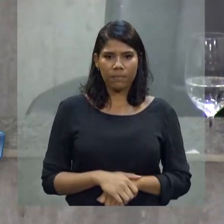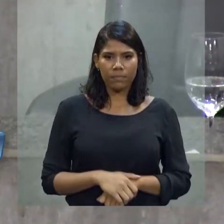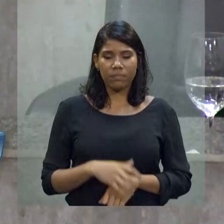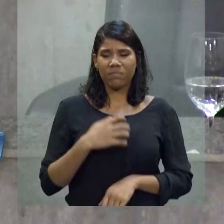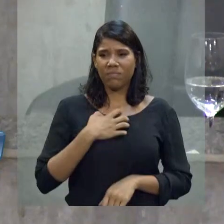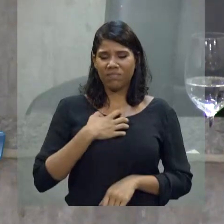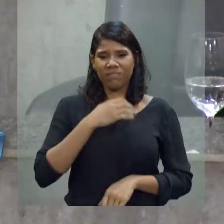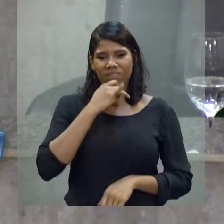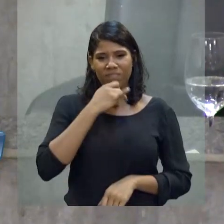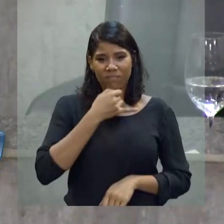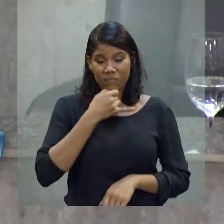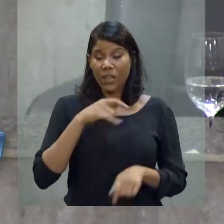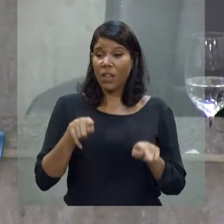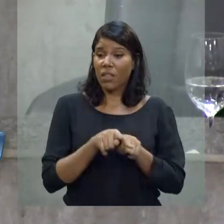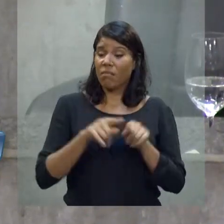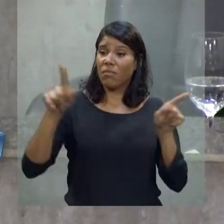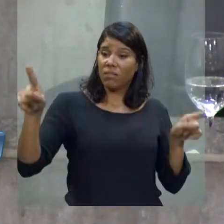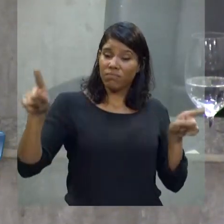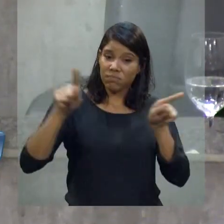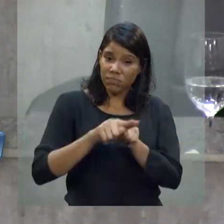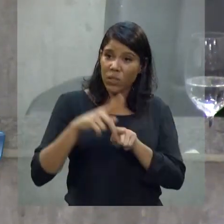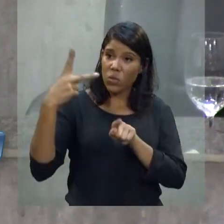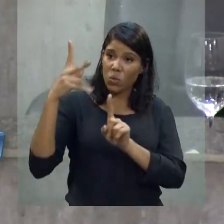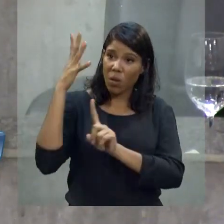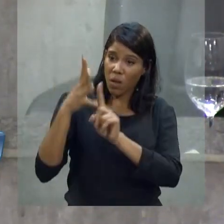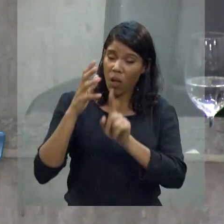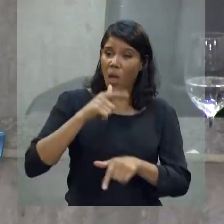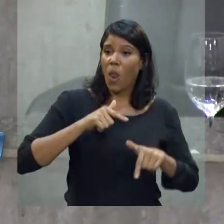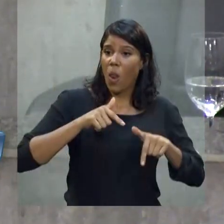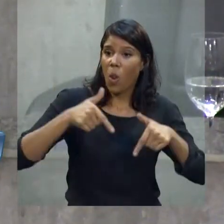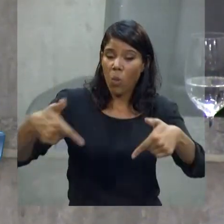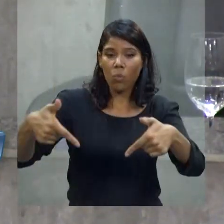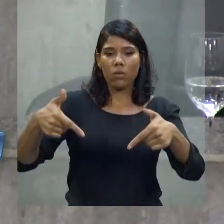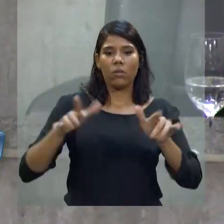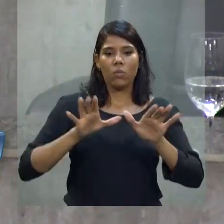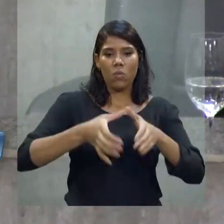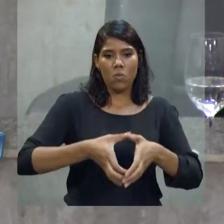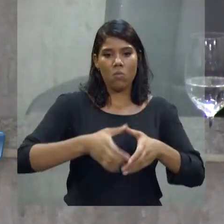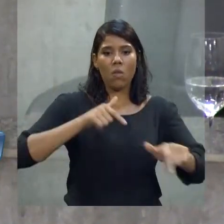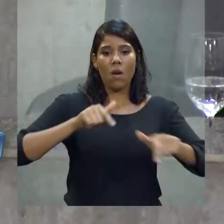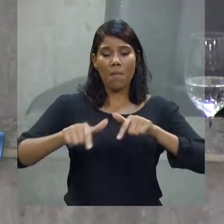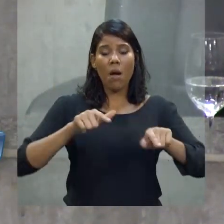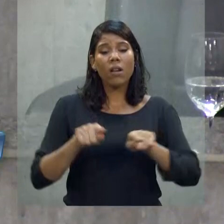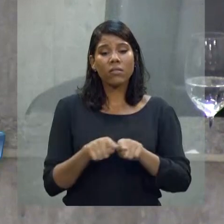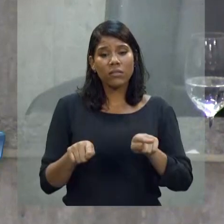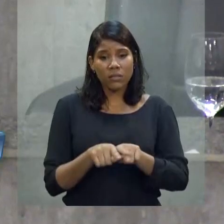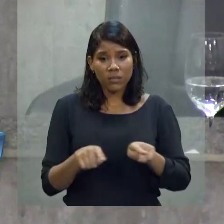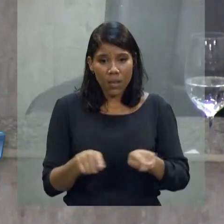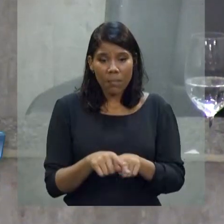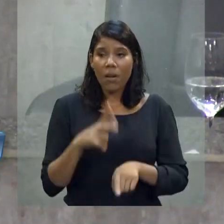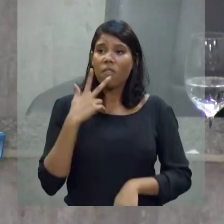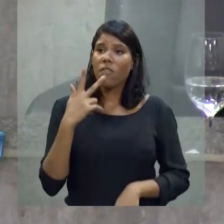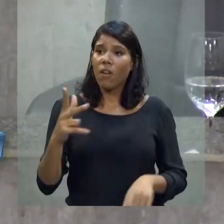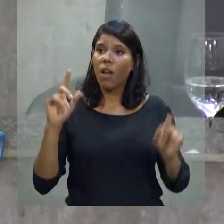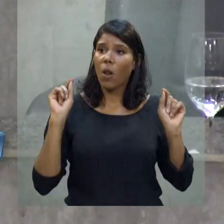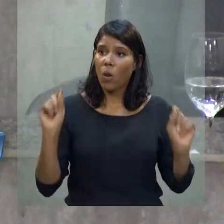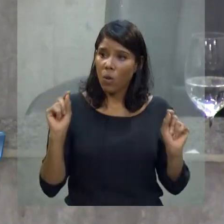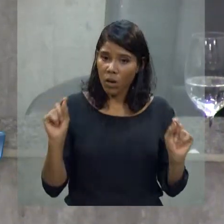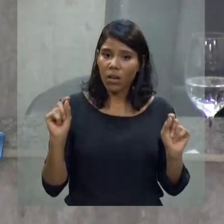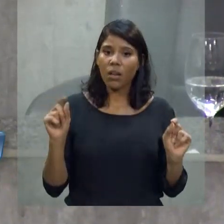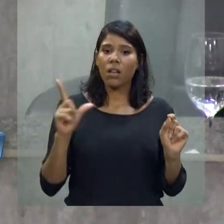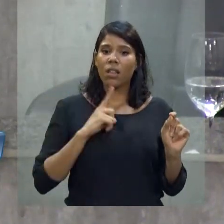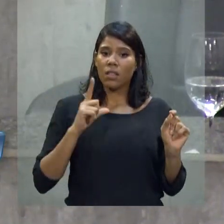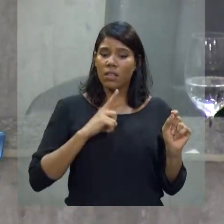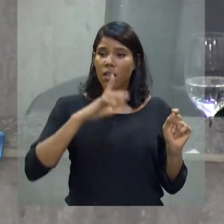se associo à sua fala em defesa da luta dos servidores. E, ao mesmo tempo, que também lhe digo que, na ponta, tem